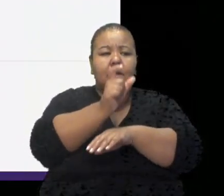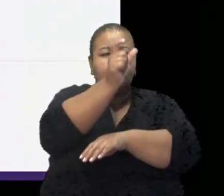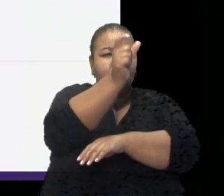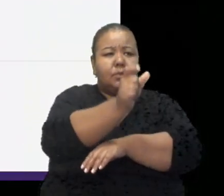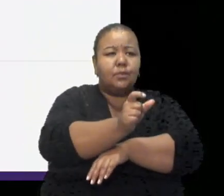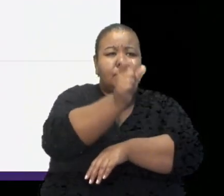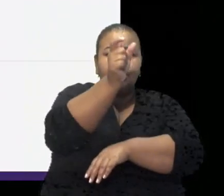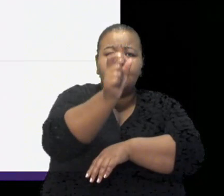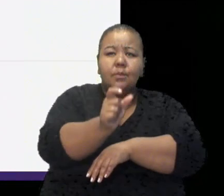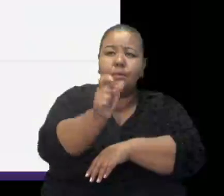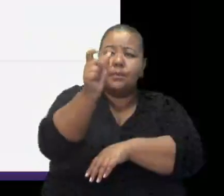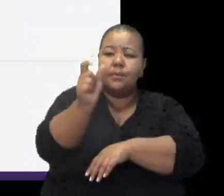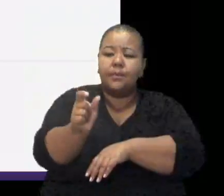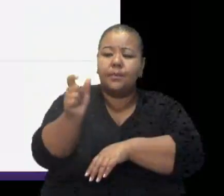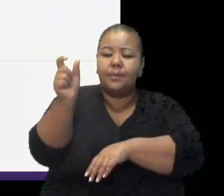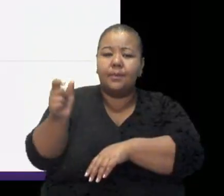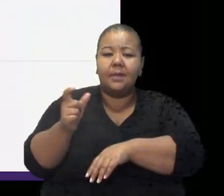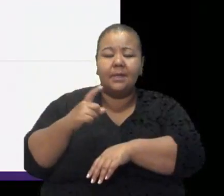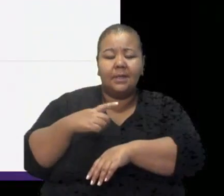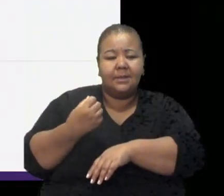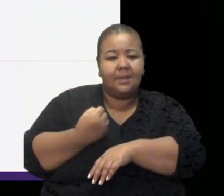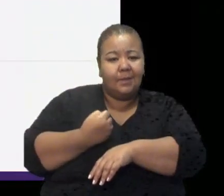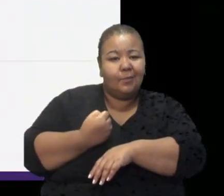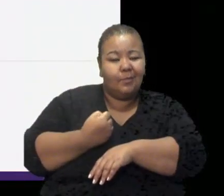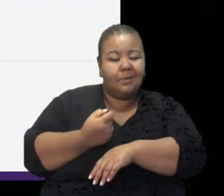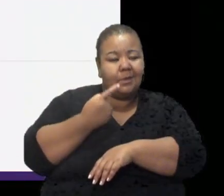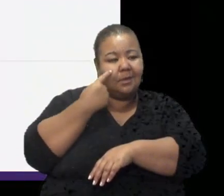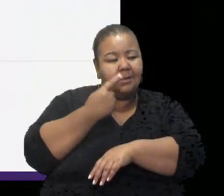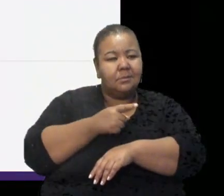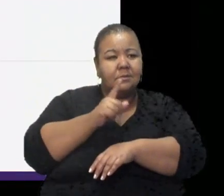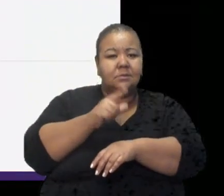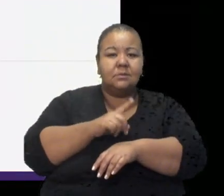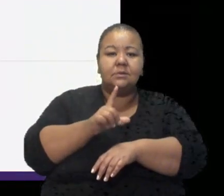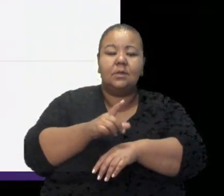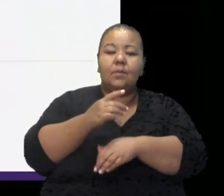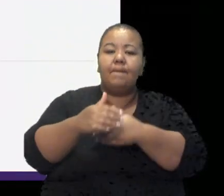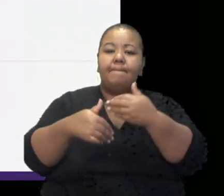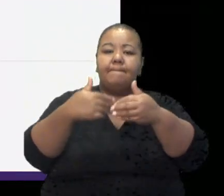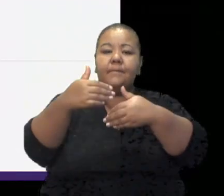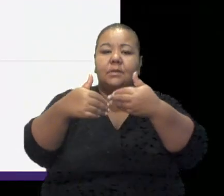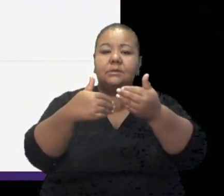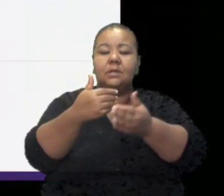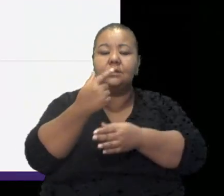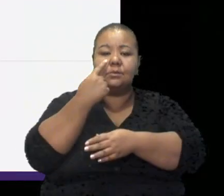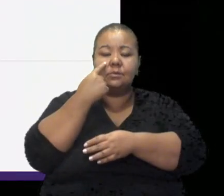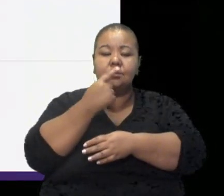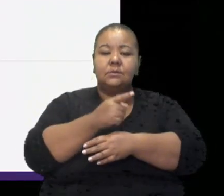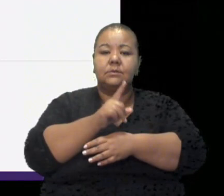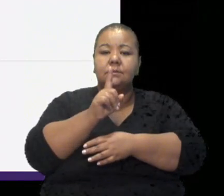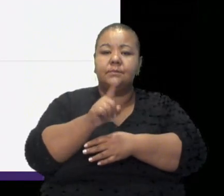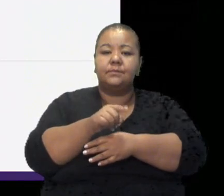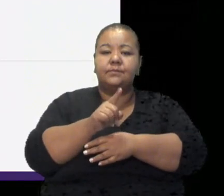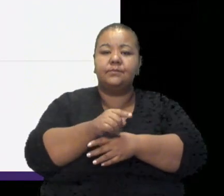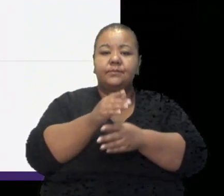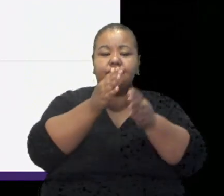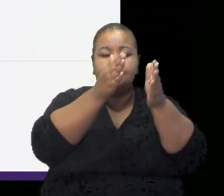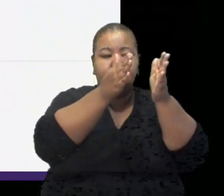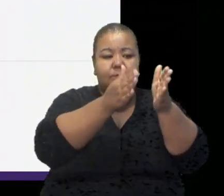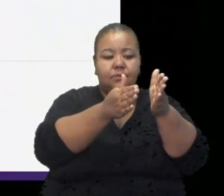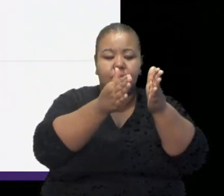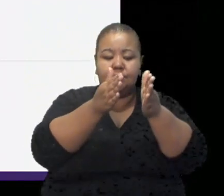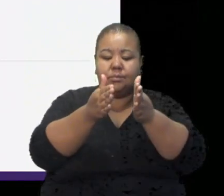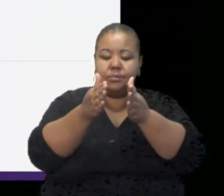a catalogação, né, se a gente for pensar dentro do processo, então o layout por processo, ele vai ser agrupado em